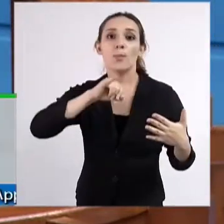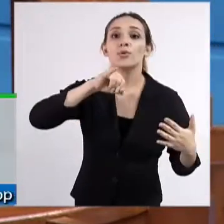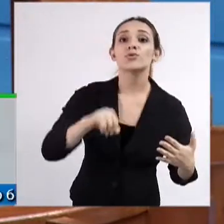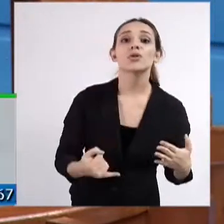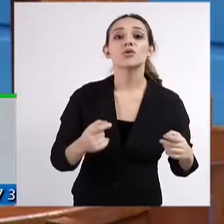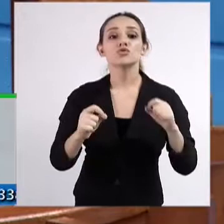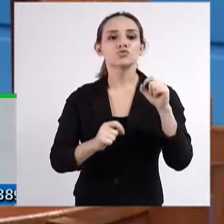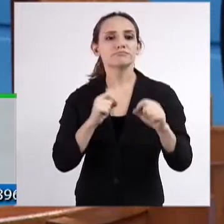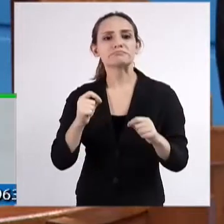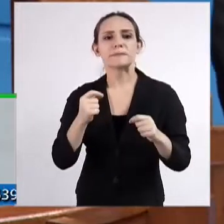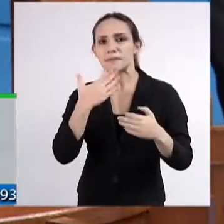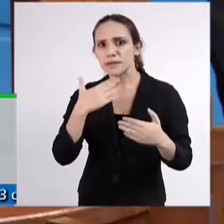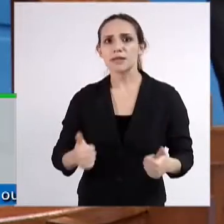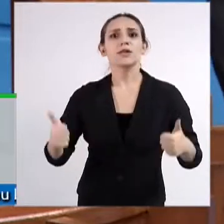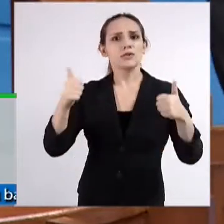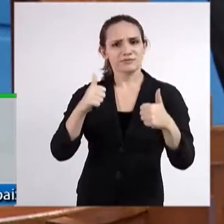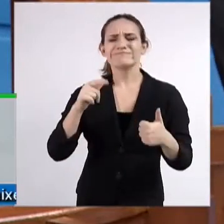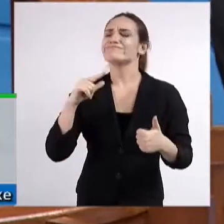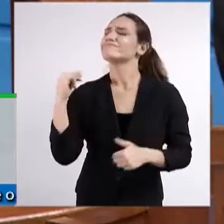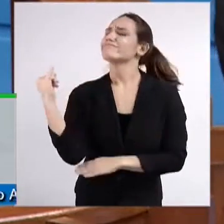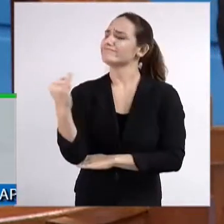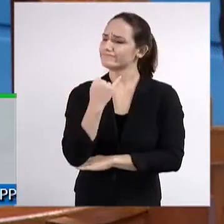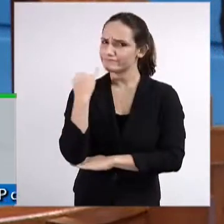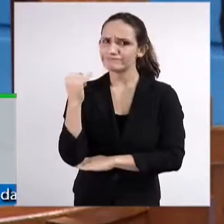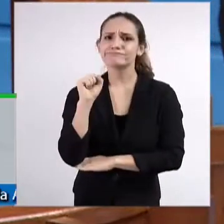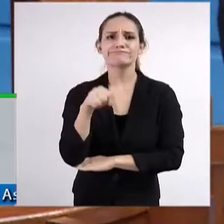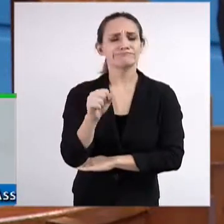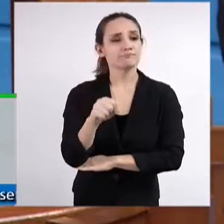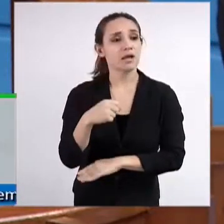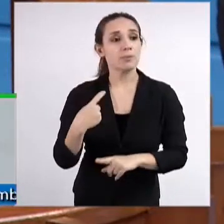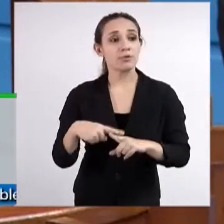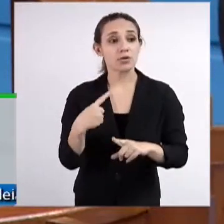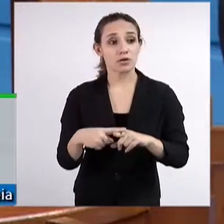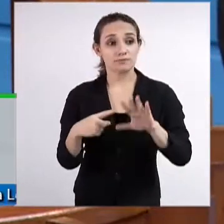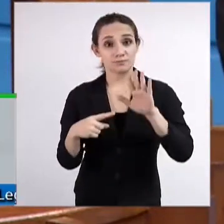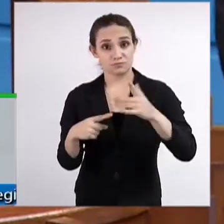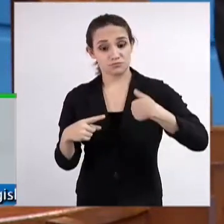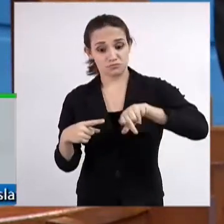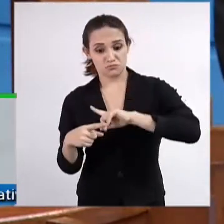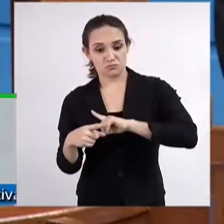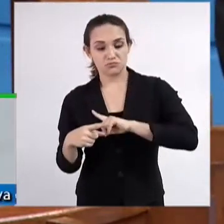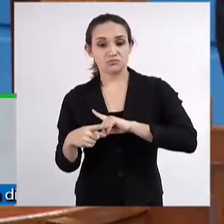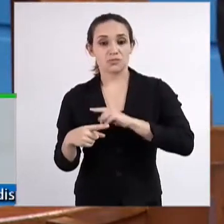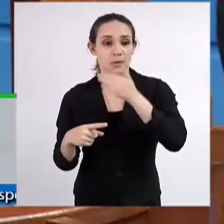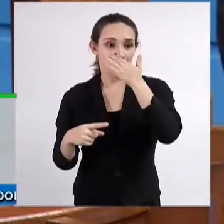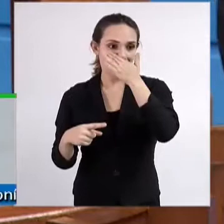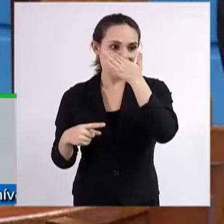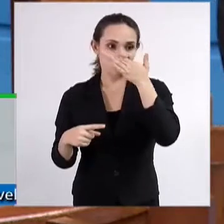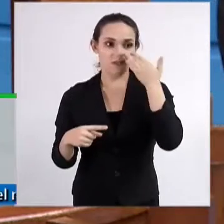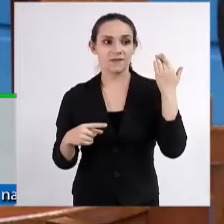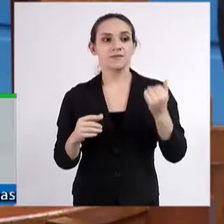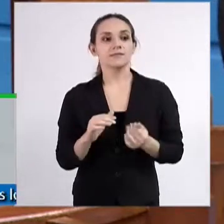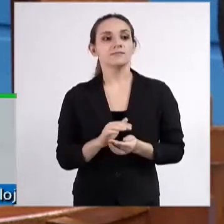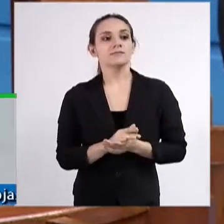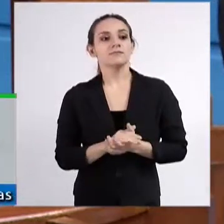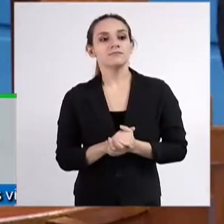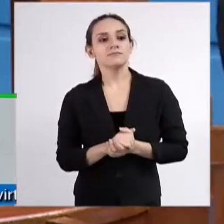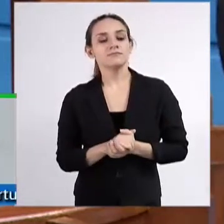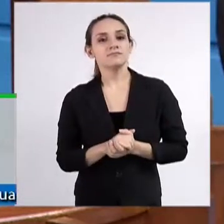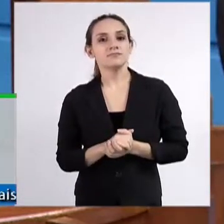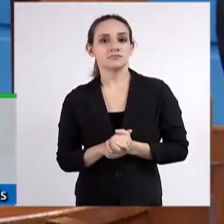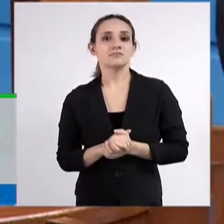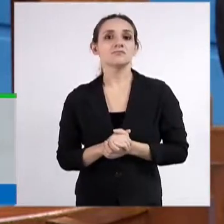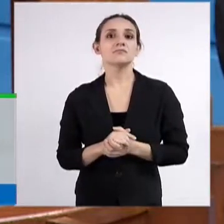debate, sem dúvida, é uma oportunidade rica para que isso aconteça, porque nós nos enchemos de subsídios de uma parte da